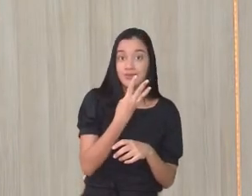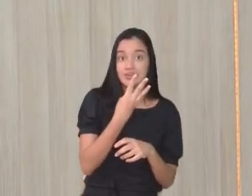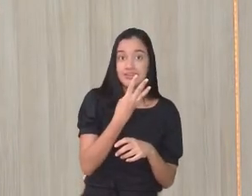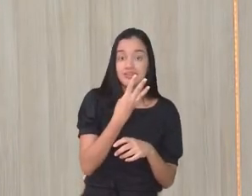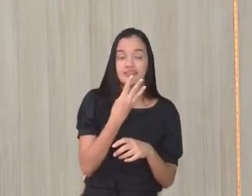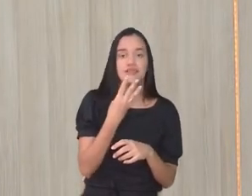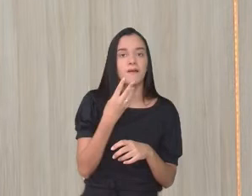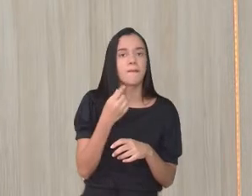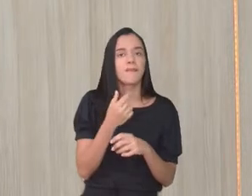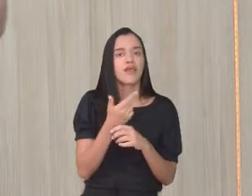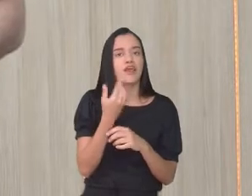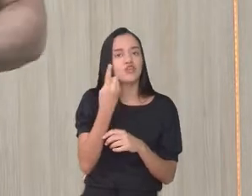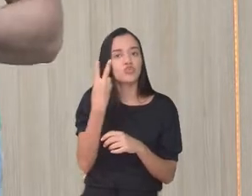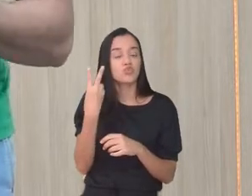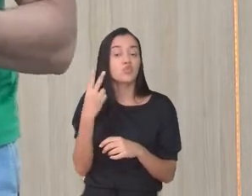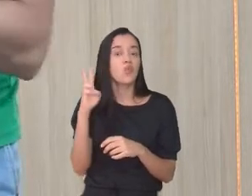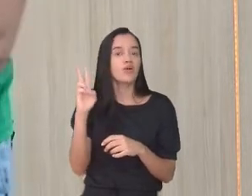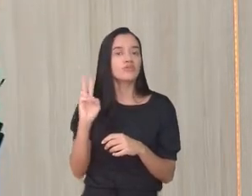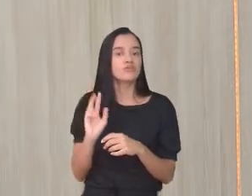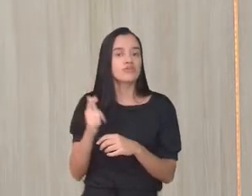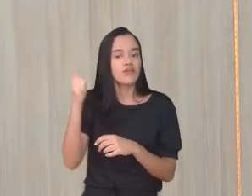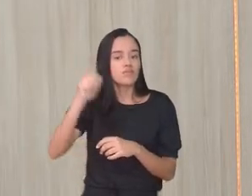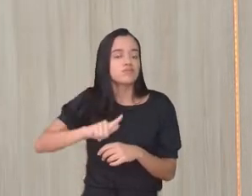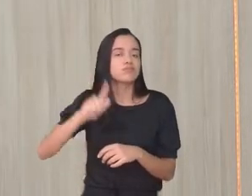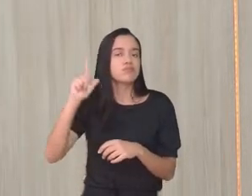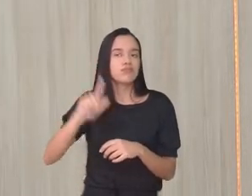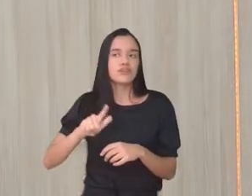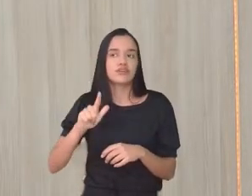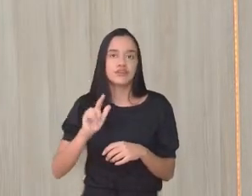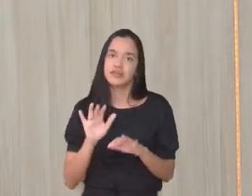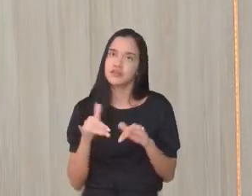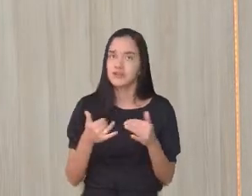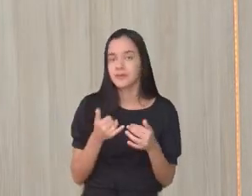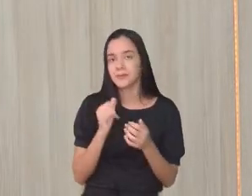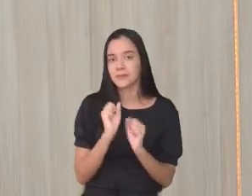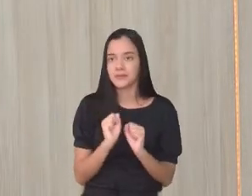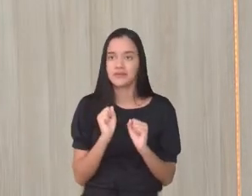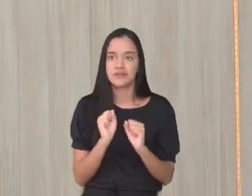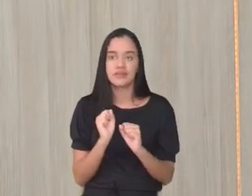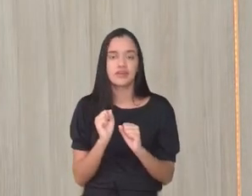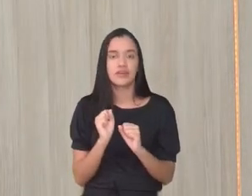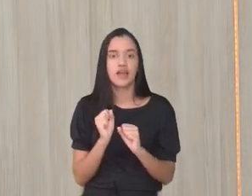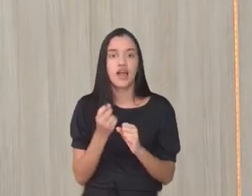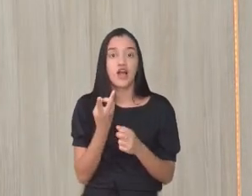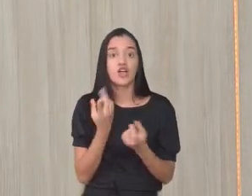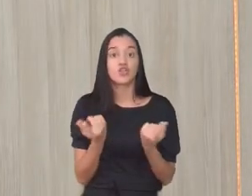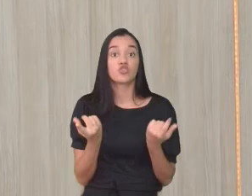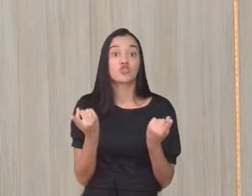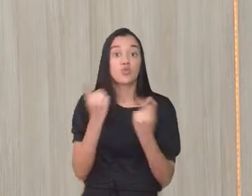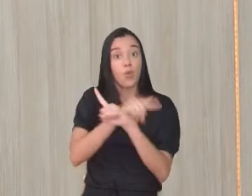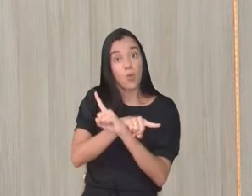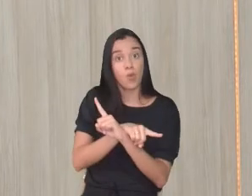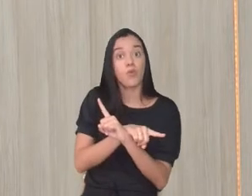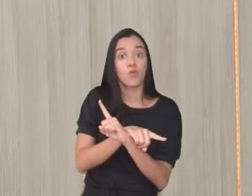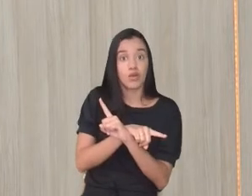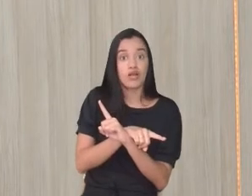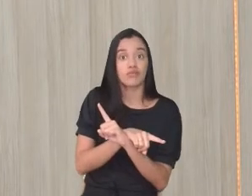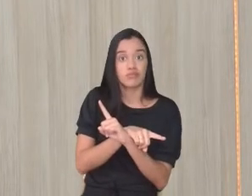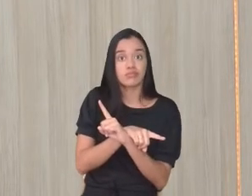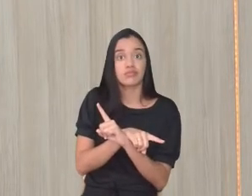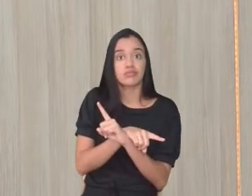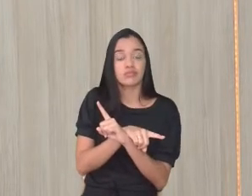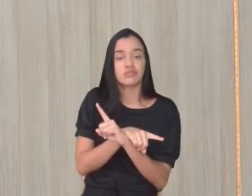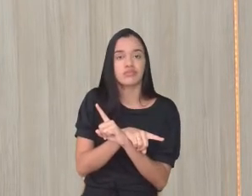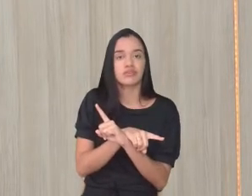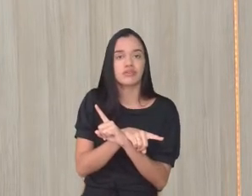vezes. Pedro, quer dizer que eu podia fazer assim, ó, nessa questão, inverter aqui, colocar o 2 para